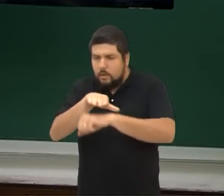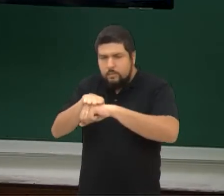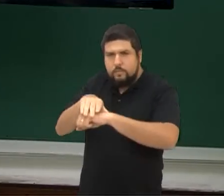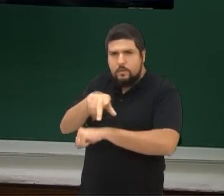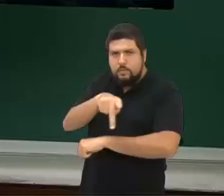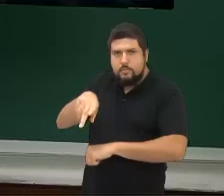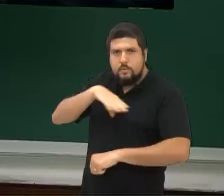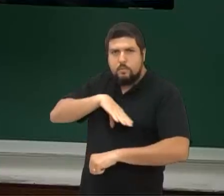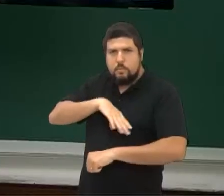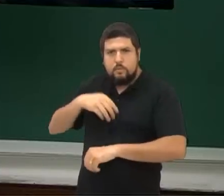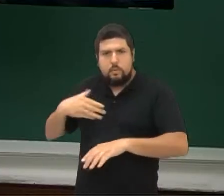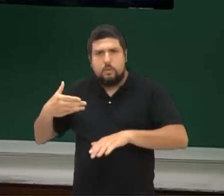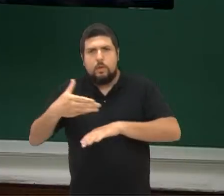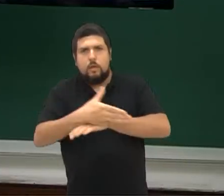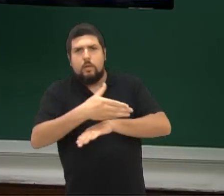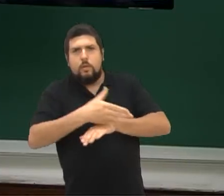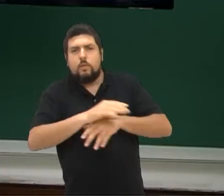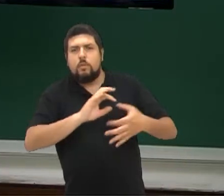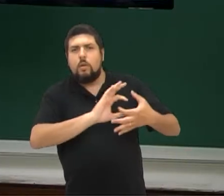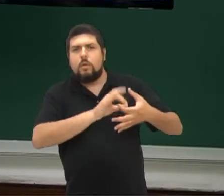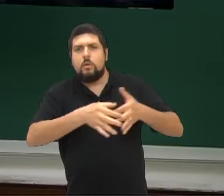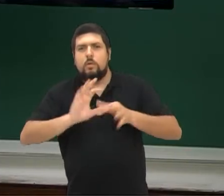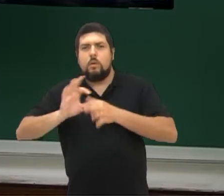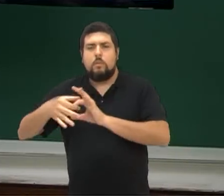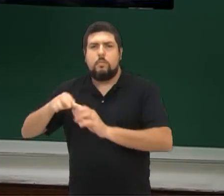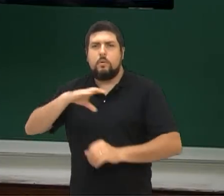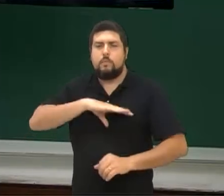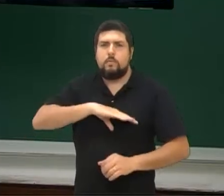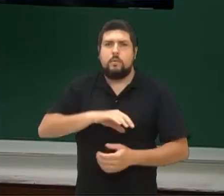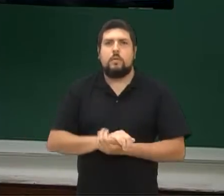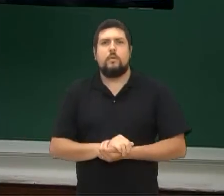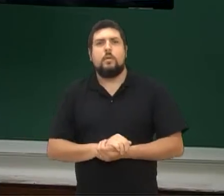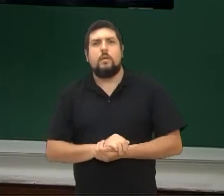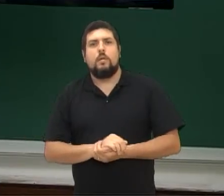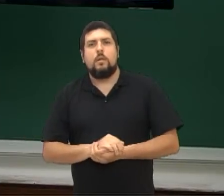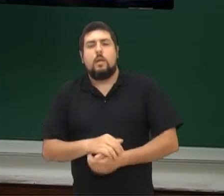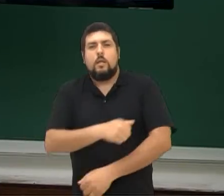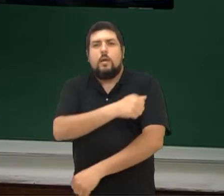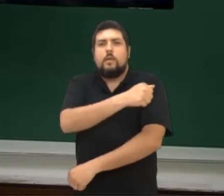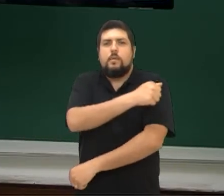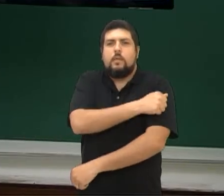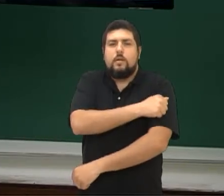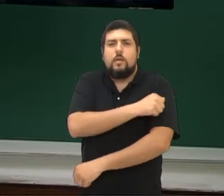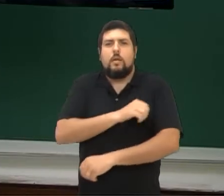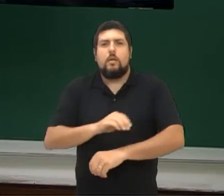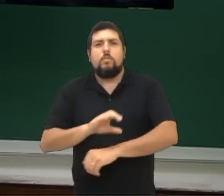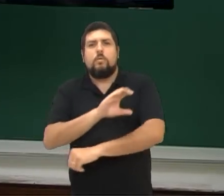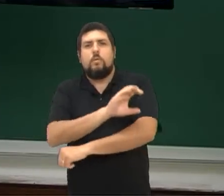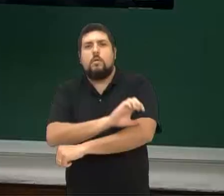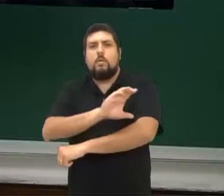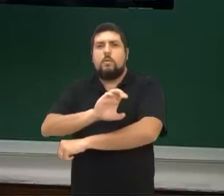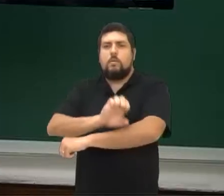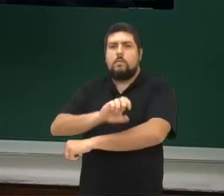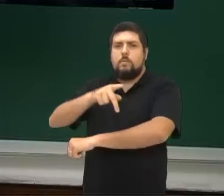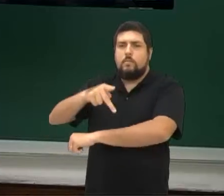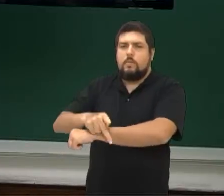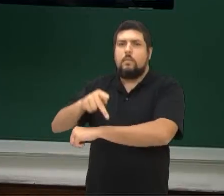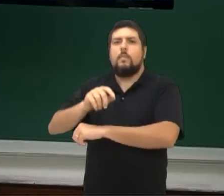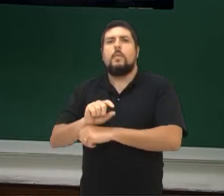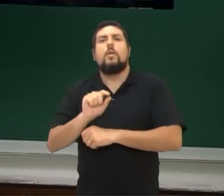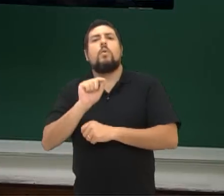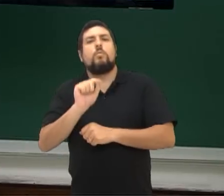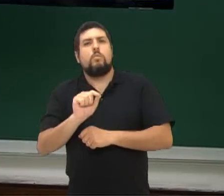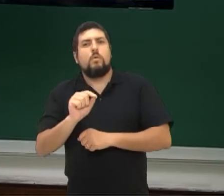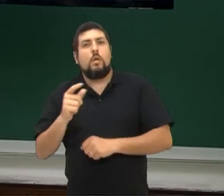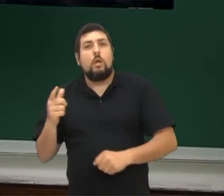participe. Olha aqui a nossa aluna do Colégio Estadual ali, a Fernanda de Souza Fagundes, que chegou como uma